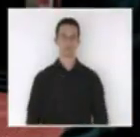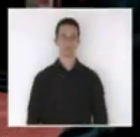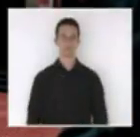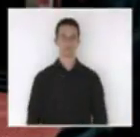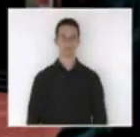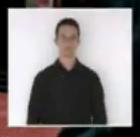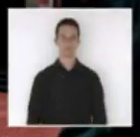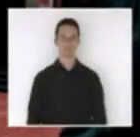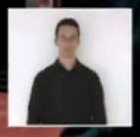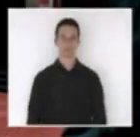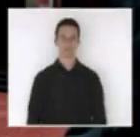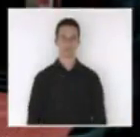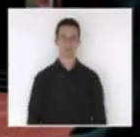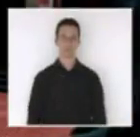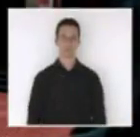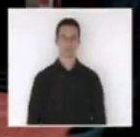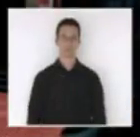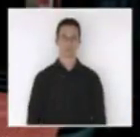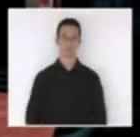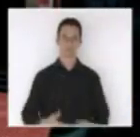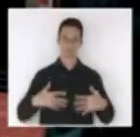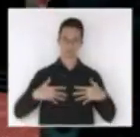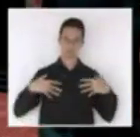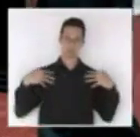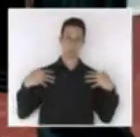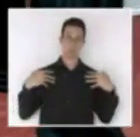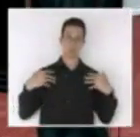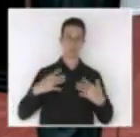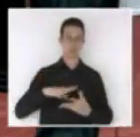Odilon Ramos, o Espírito de Bento.